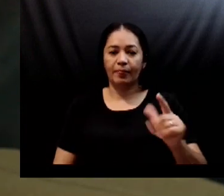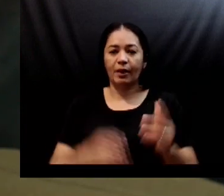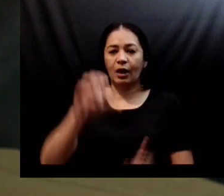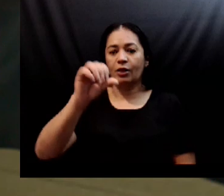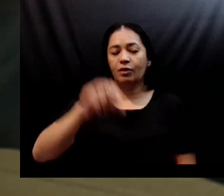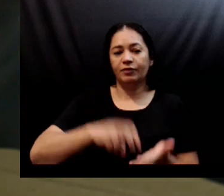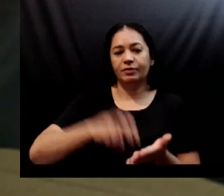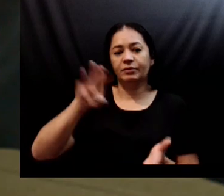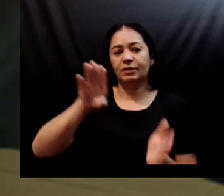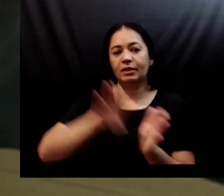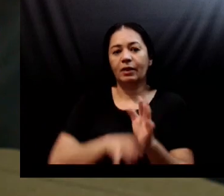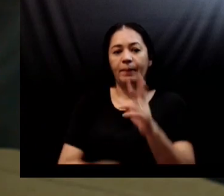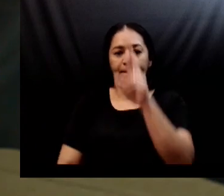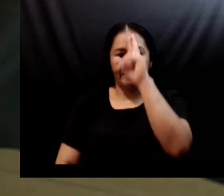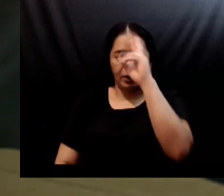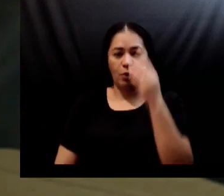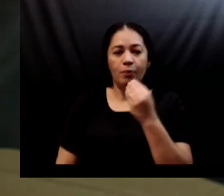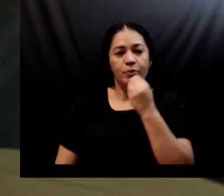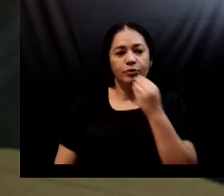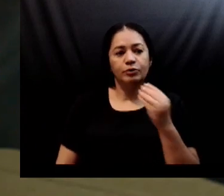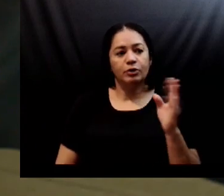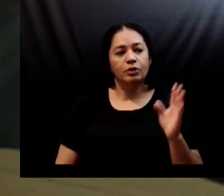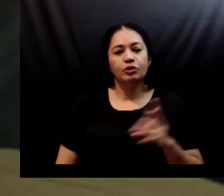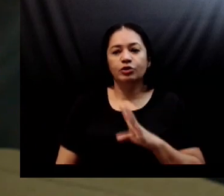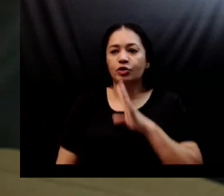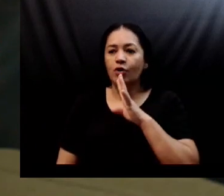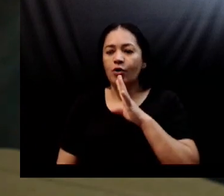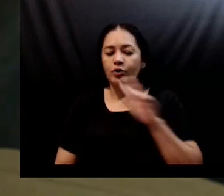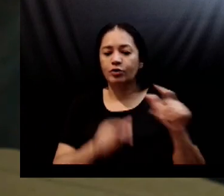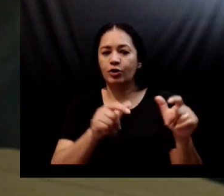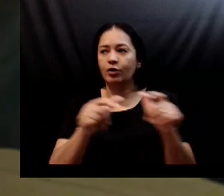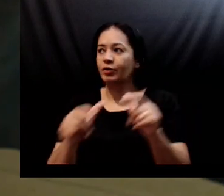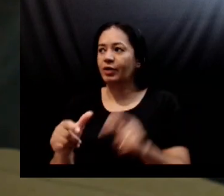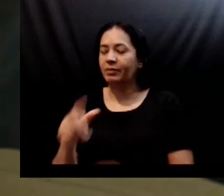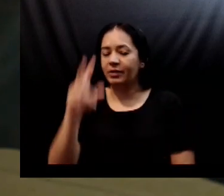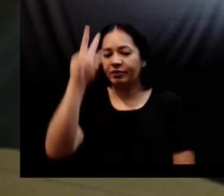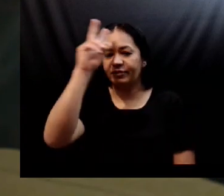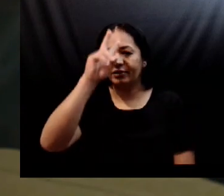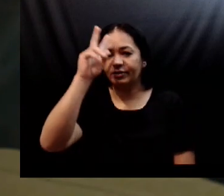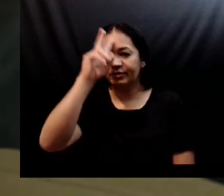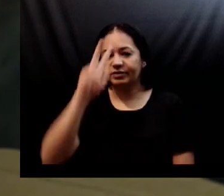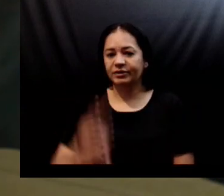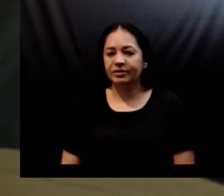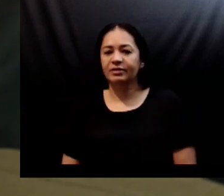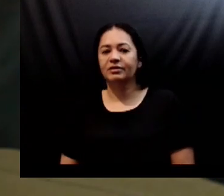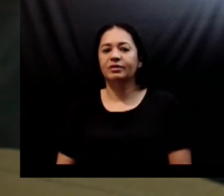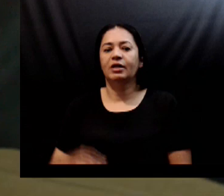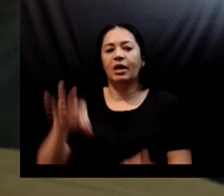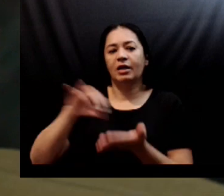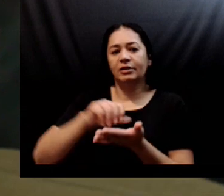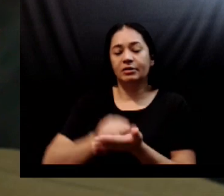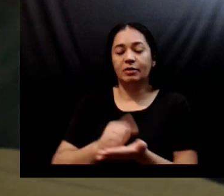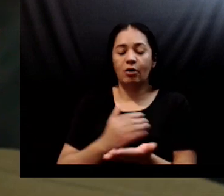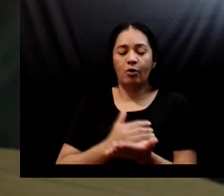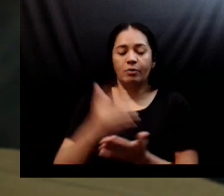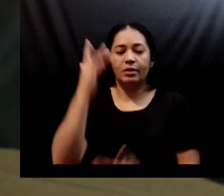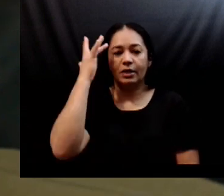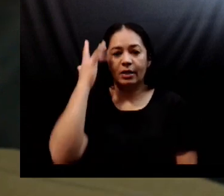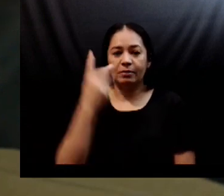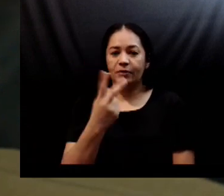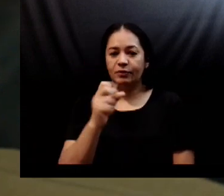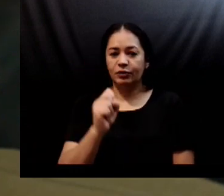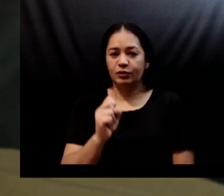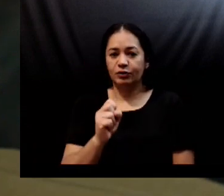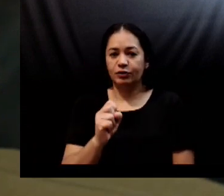conhecer pontos históricos e culturais aqui de Campinas. As inscrições terão início amanhã, dia 28, exclusivamente